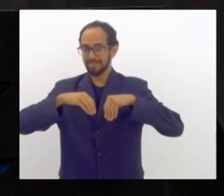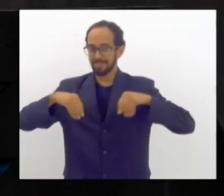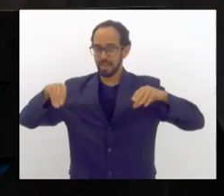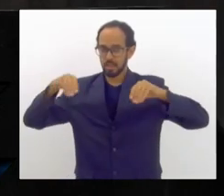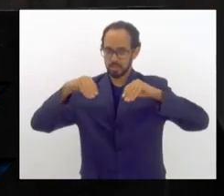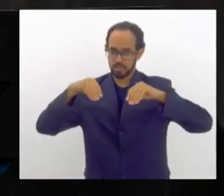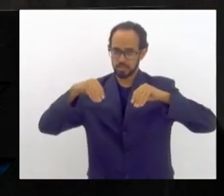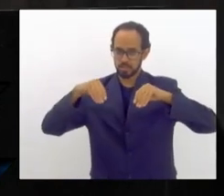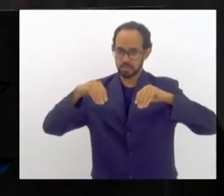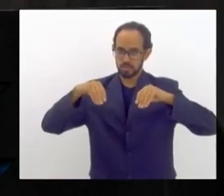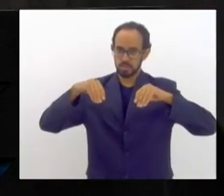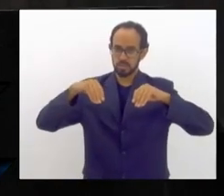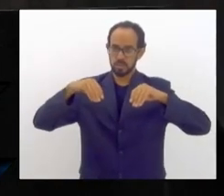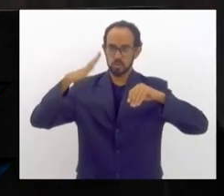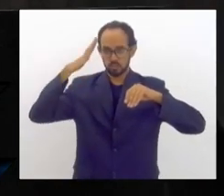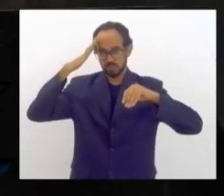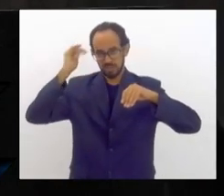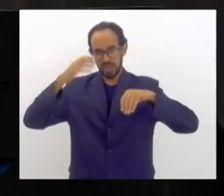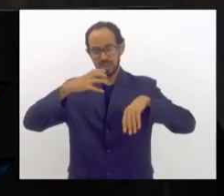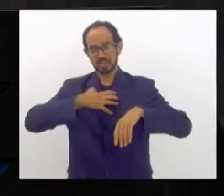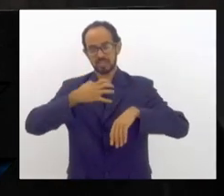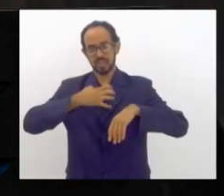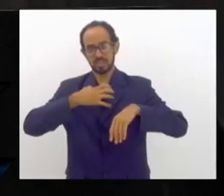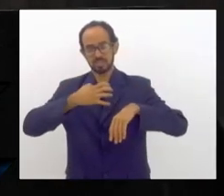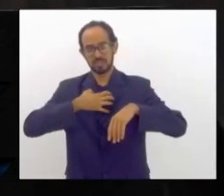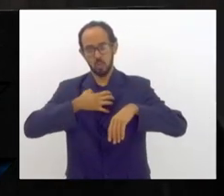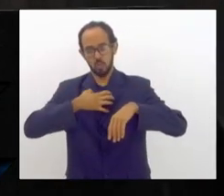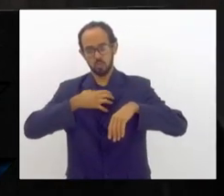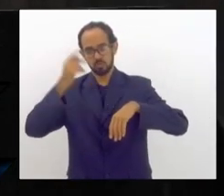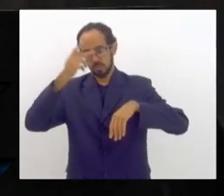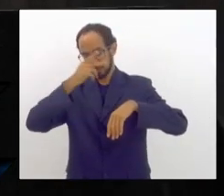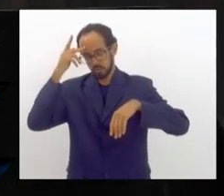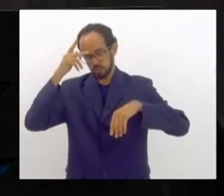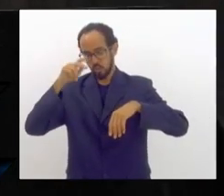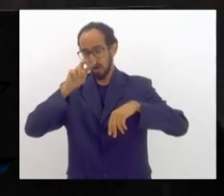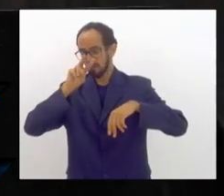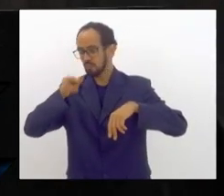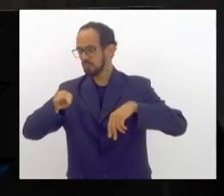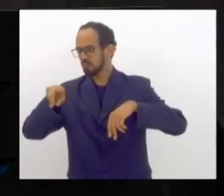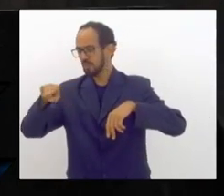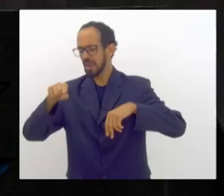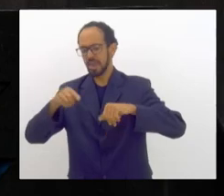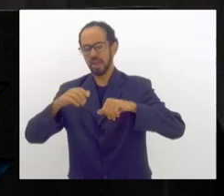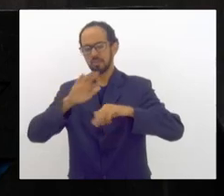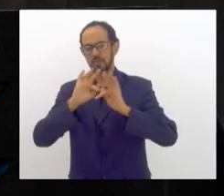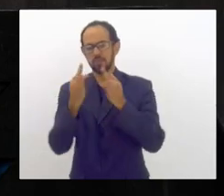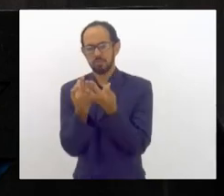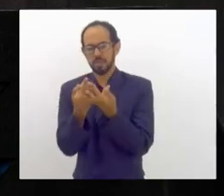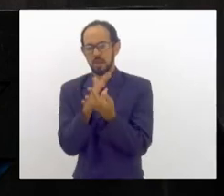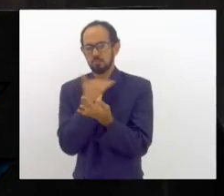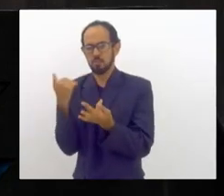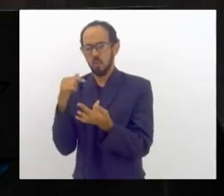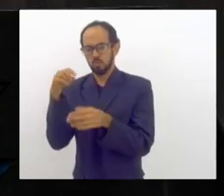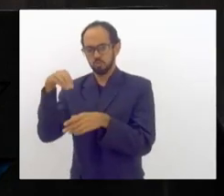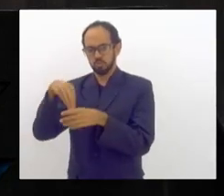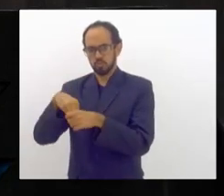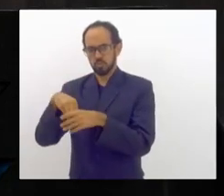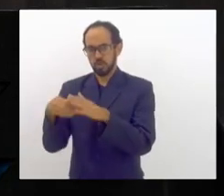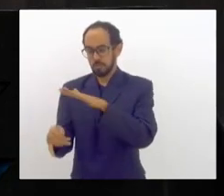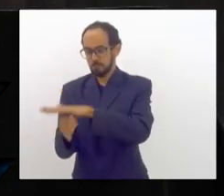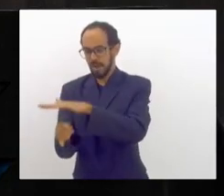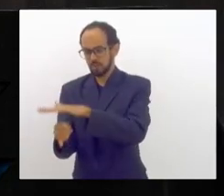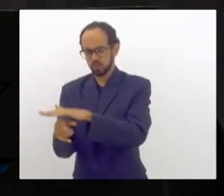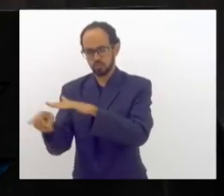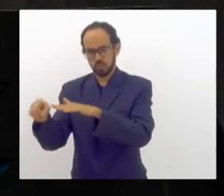sei a sensação de um familiar saber que o seu parente está debaixo de uma laje com um teto de lama em cima. Eu sei o que é catar